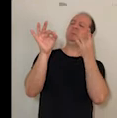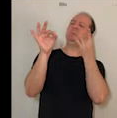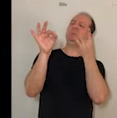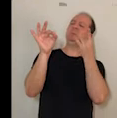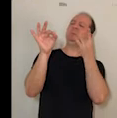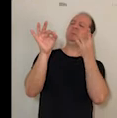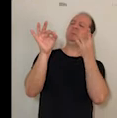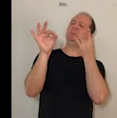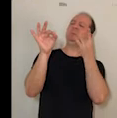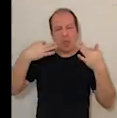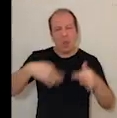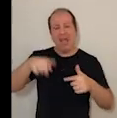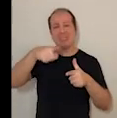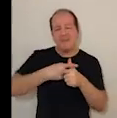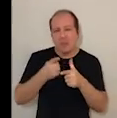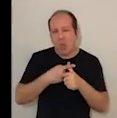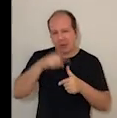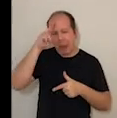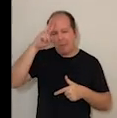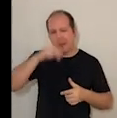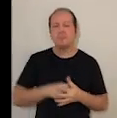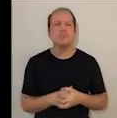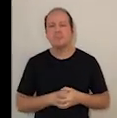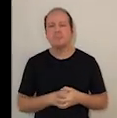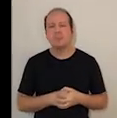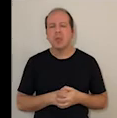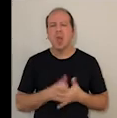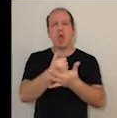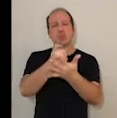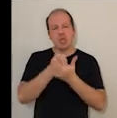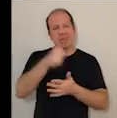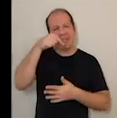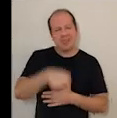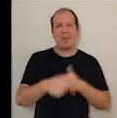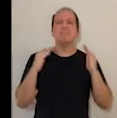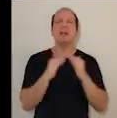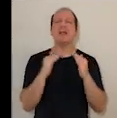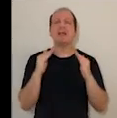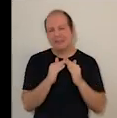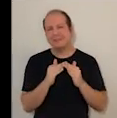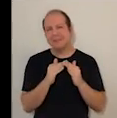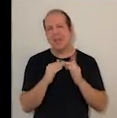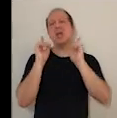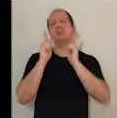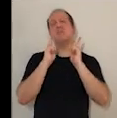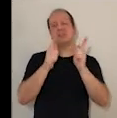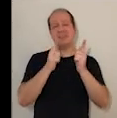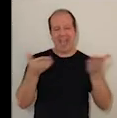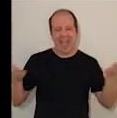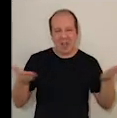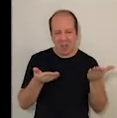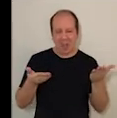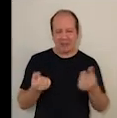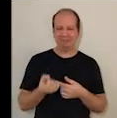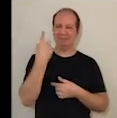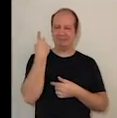200 sequins eu te tirei da torre dos devedores? Eu trouxe você para casa porque queria um pândego que me divertisse